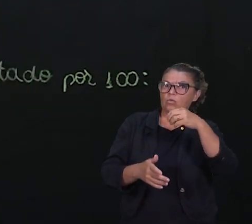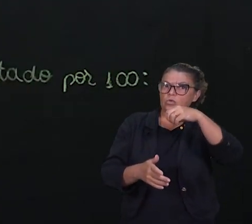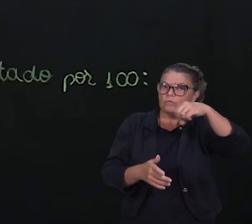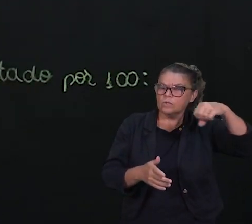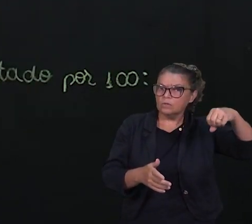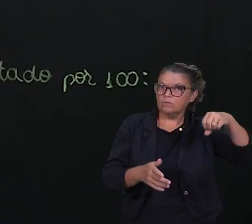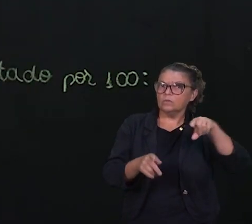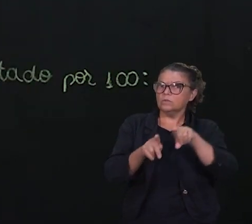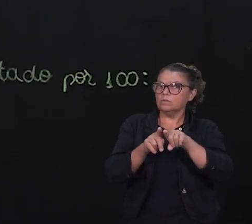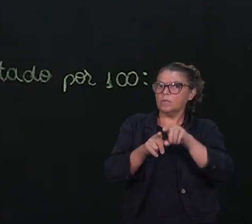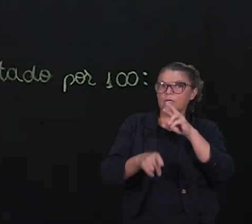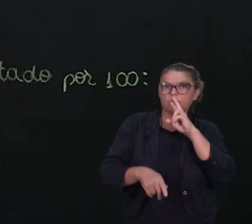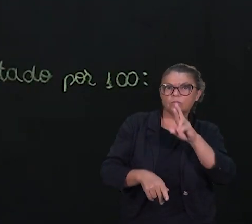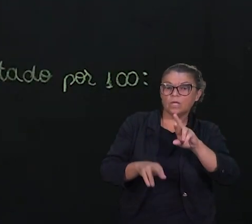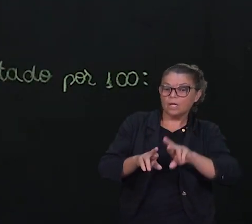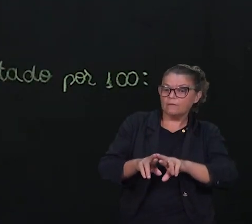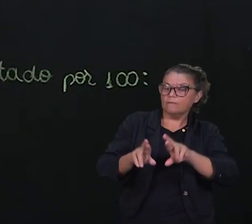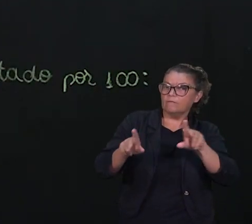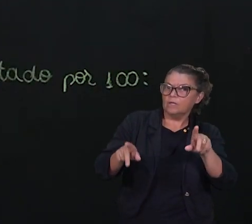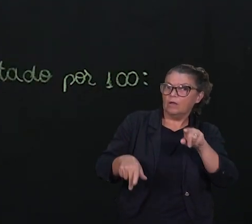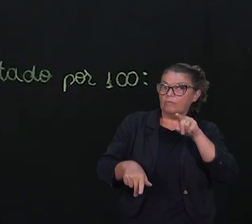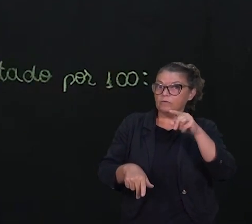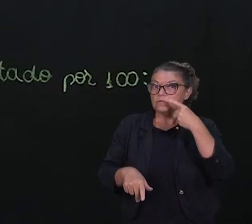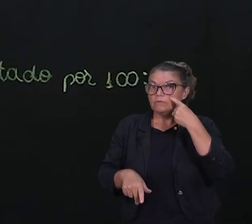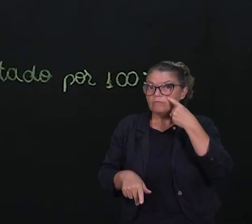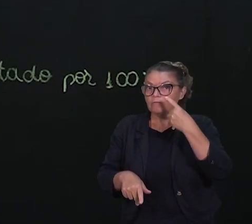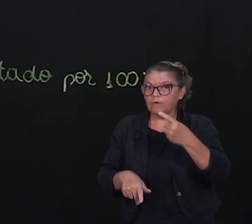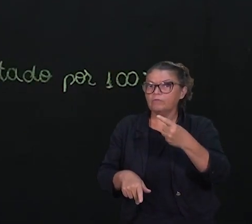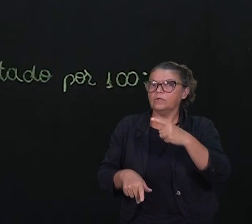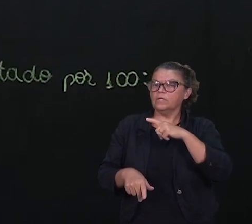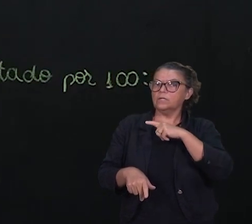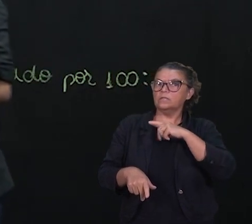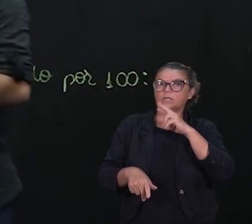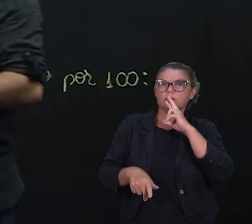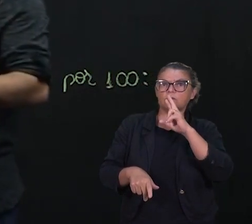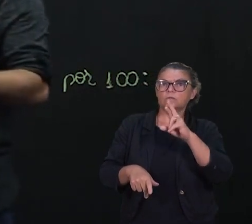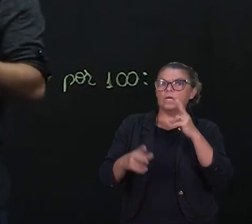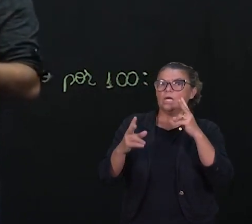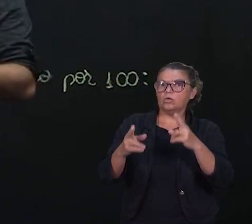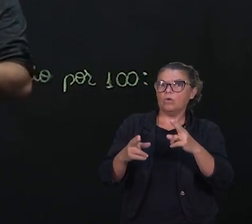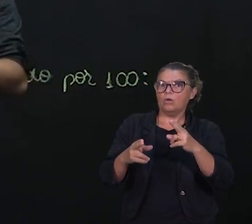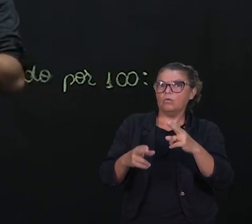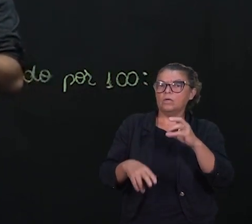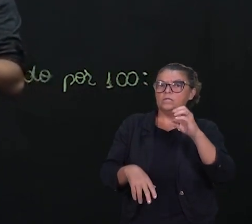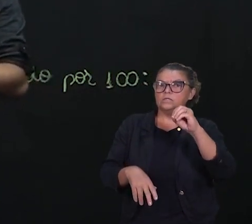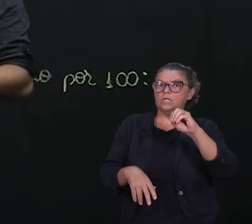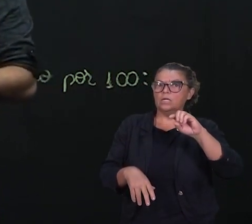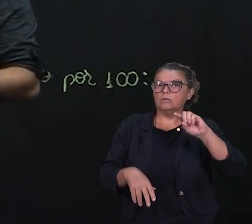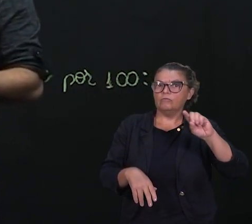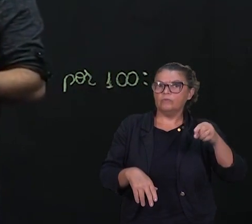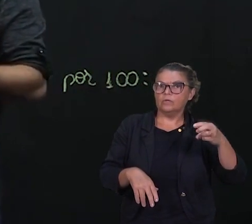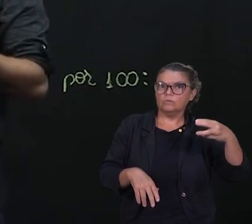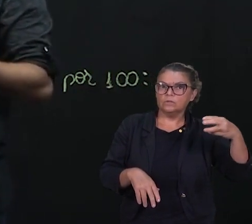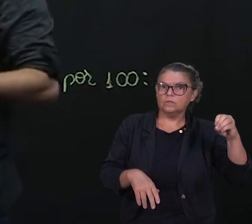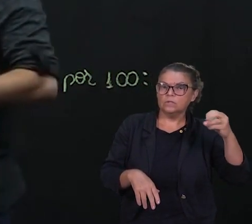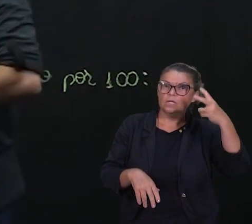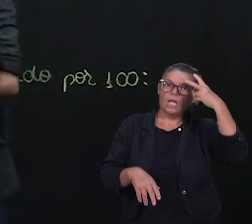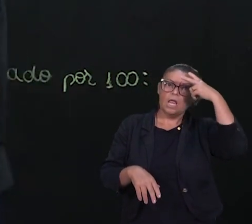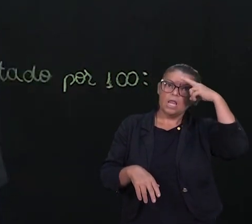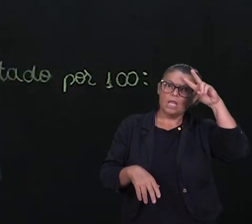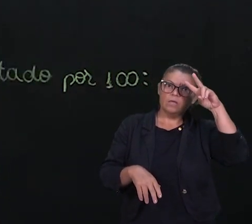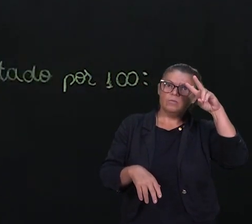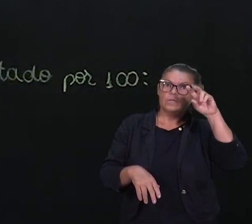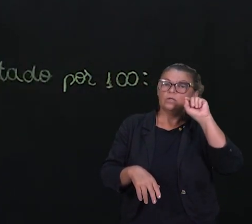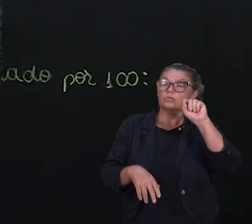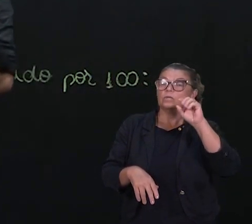ao resolver essa diferença, você vai ver que nós temos um resultado igual a 0,30. Lembrando